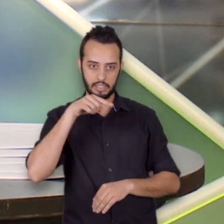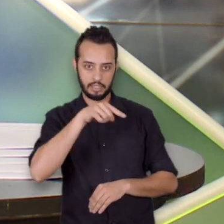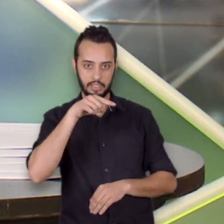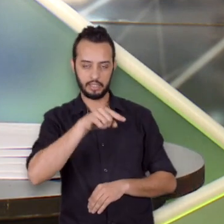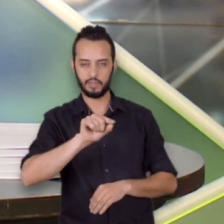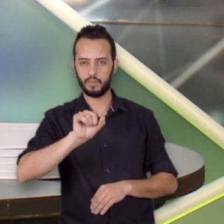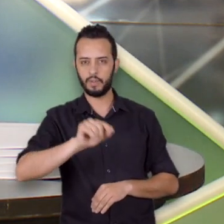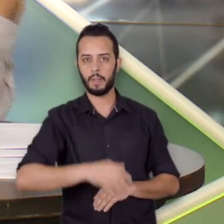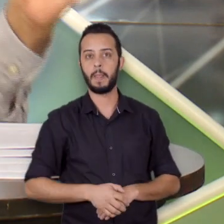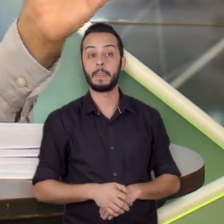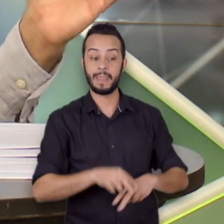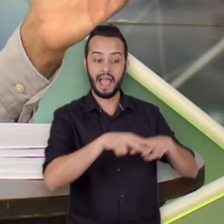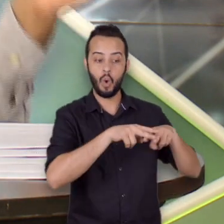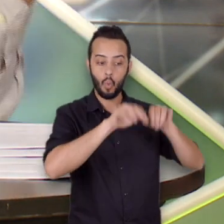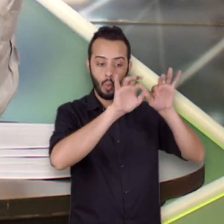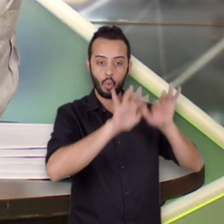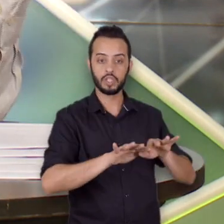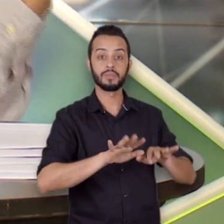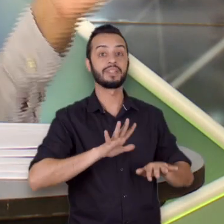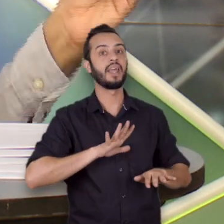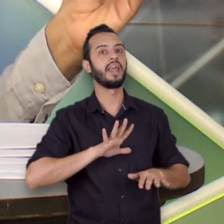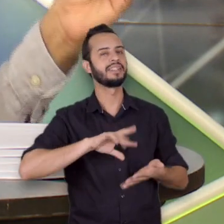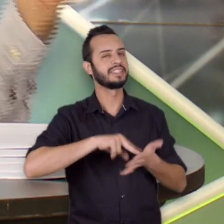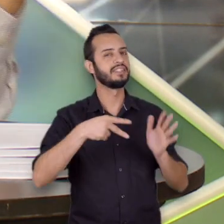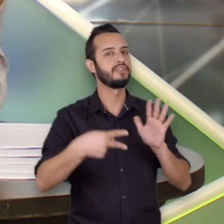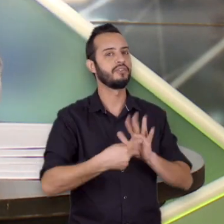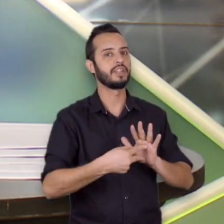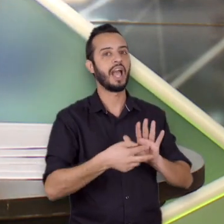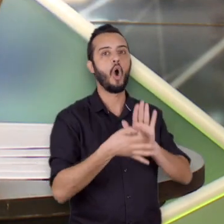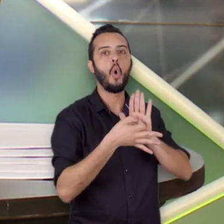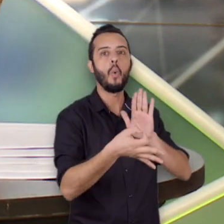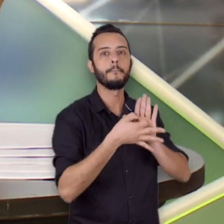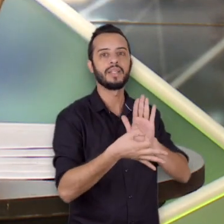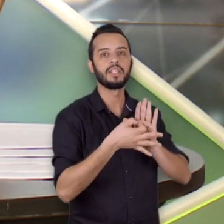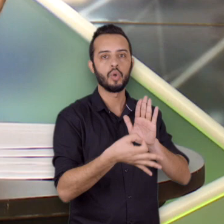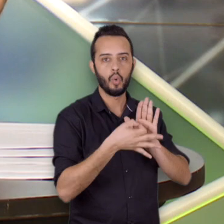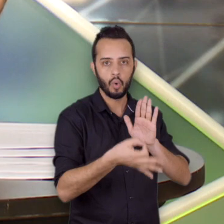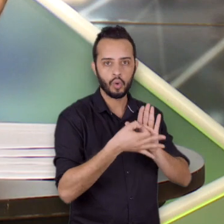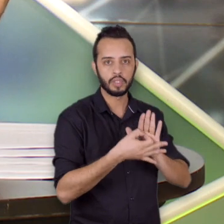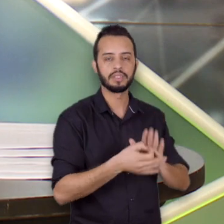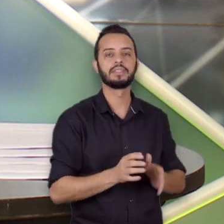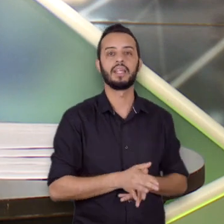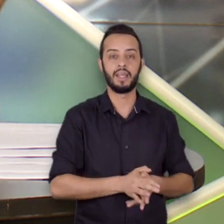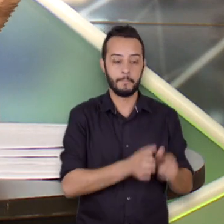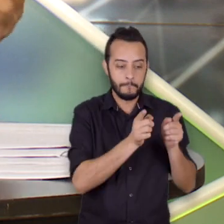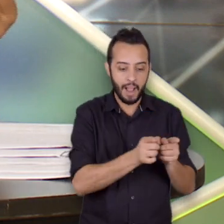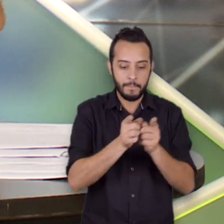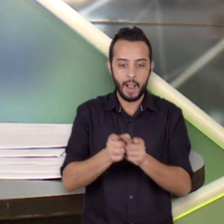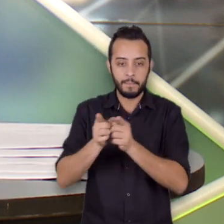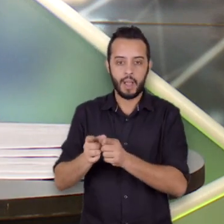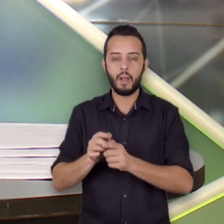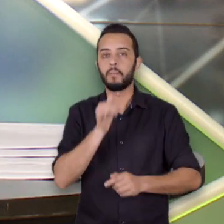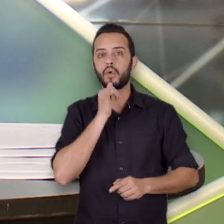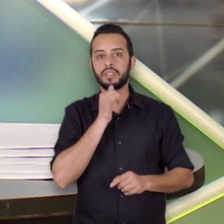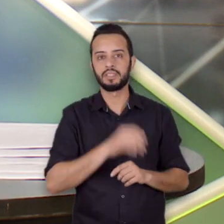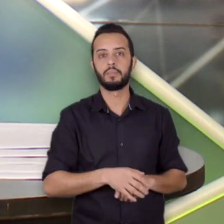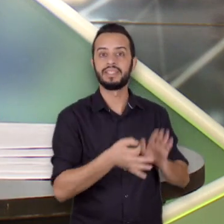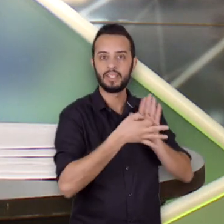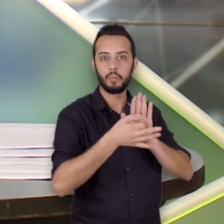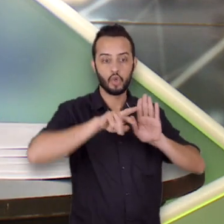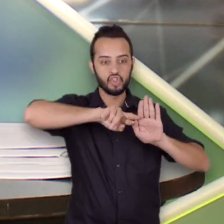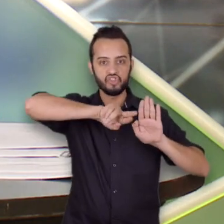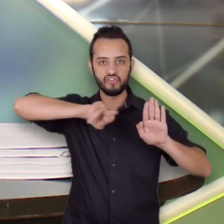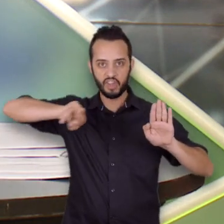dados é que algoritmos são opiniões encapsuladas. Eles também podem carregar uma série de